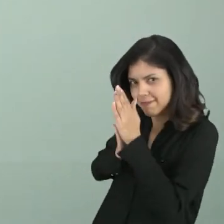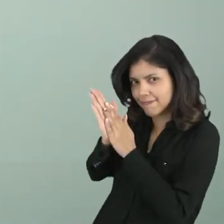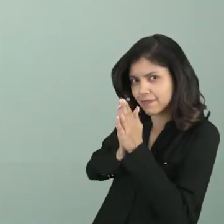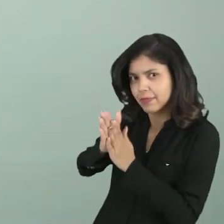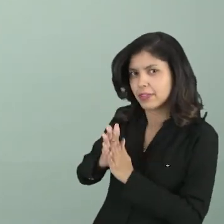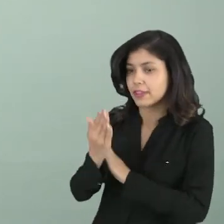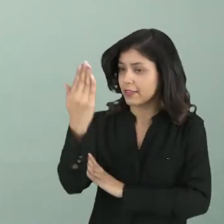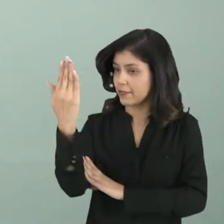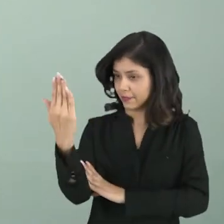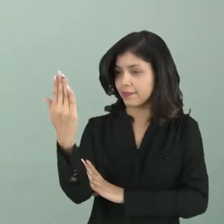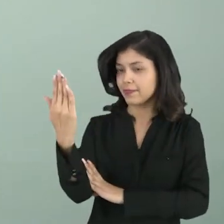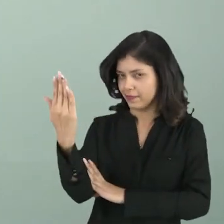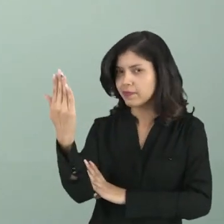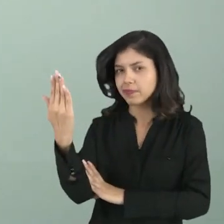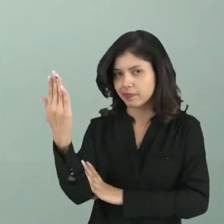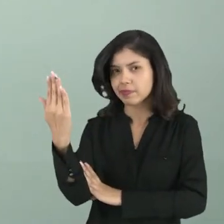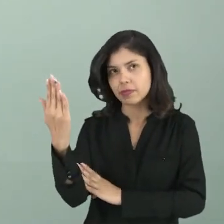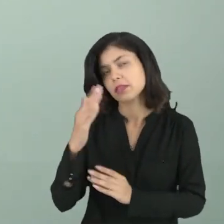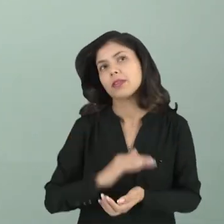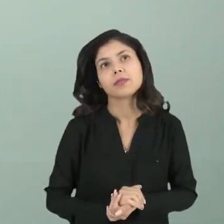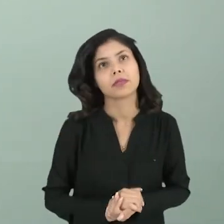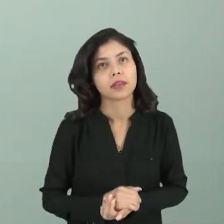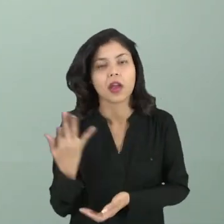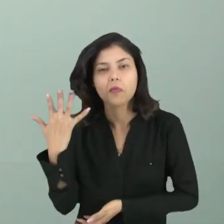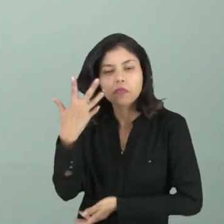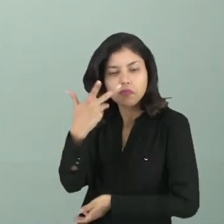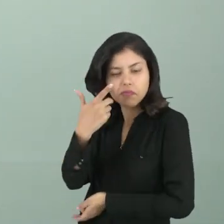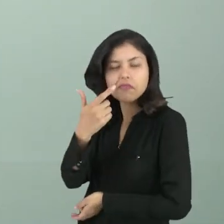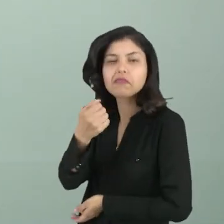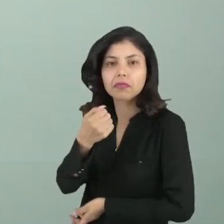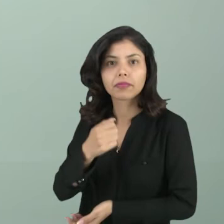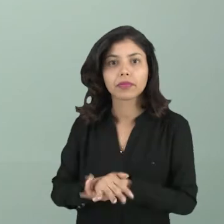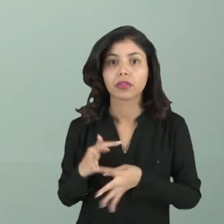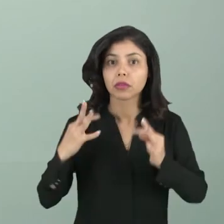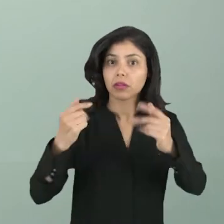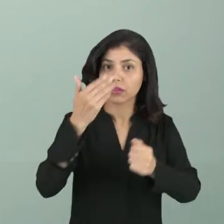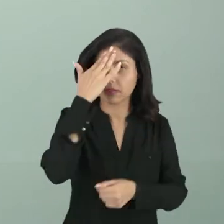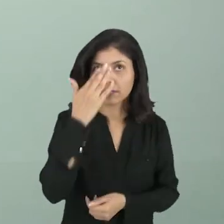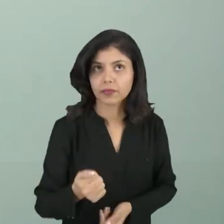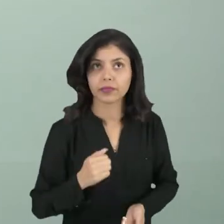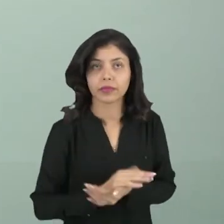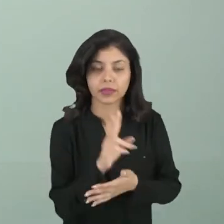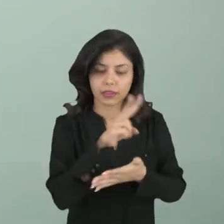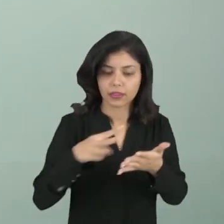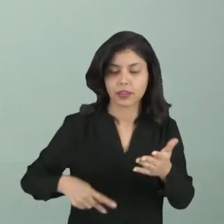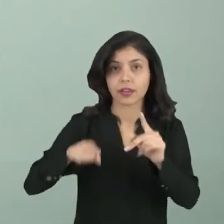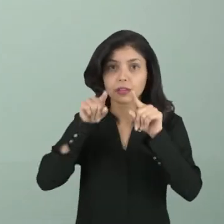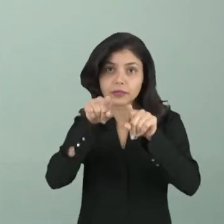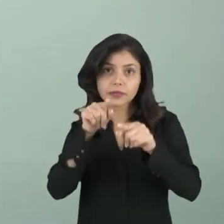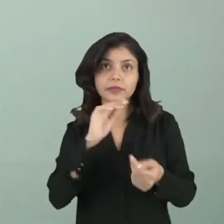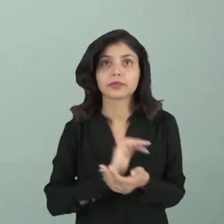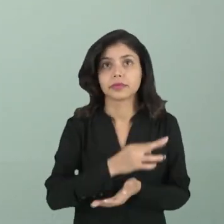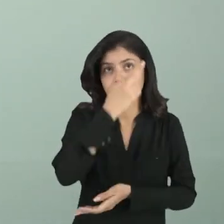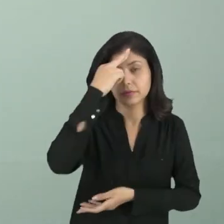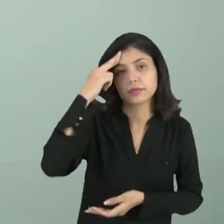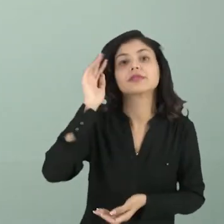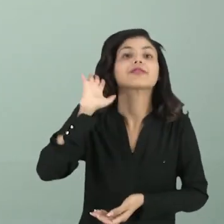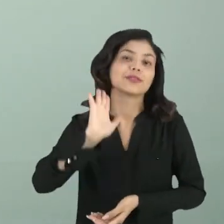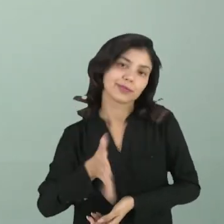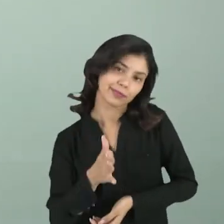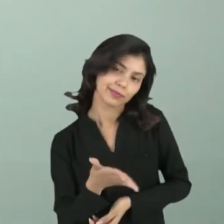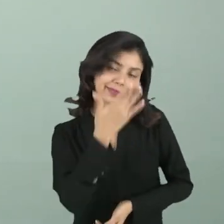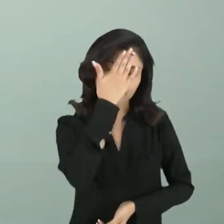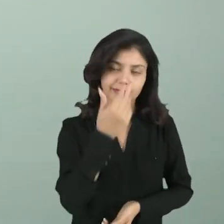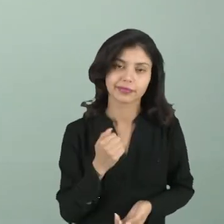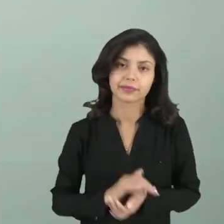madrasta lá busca ser a mais bonita. Todos nós, quando a gente leu aí essa história em quadrinho, a gente já